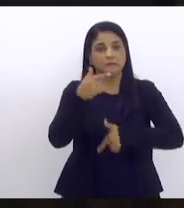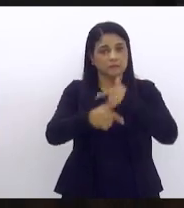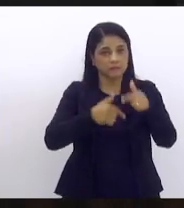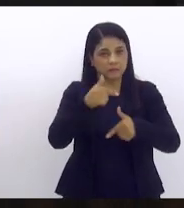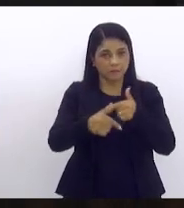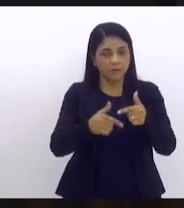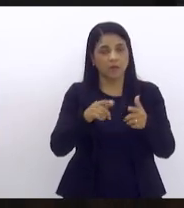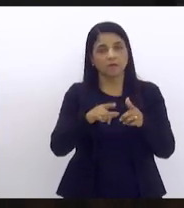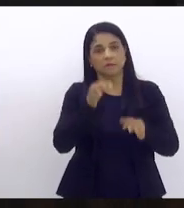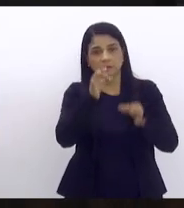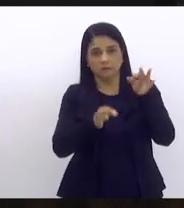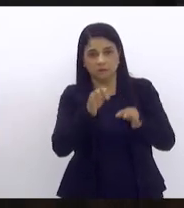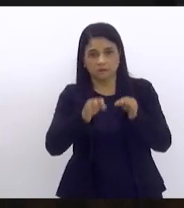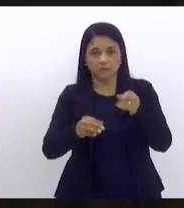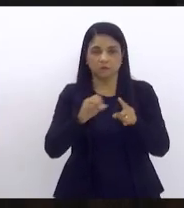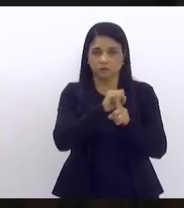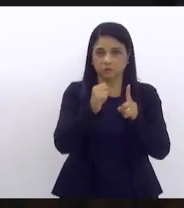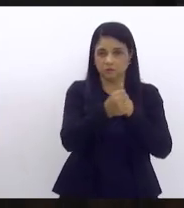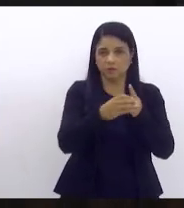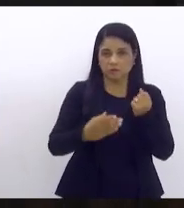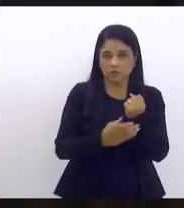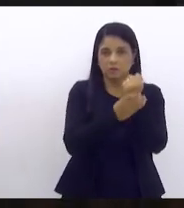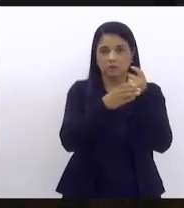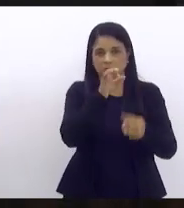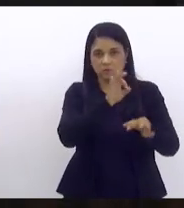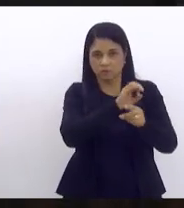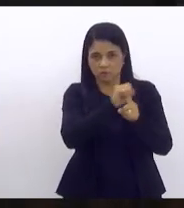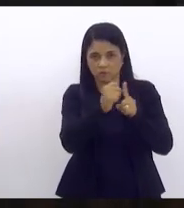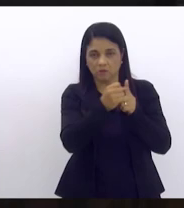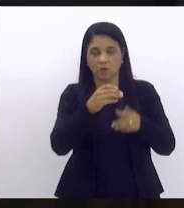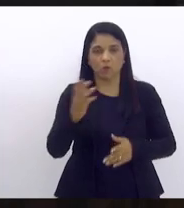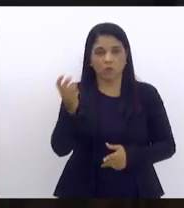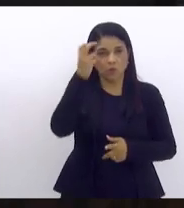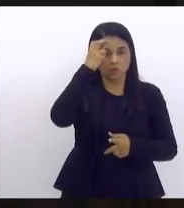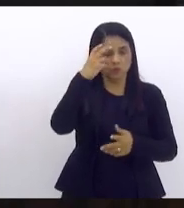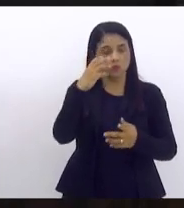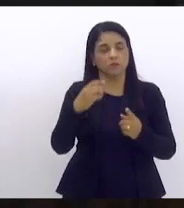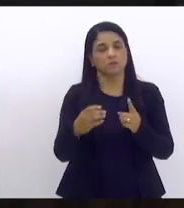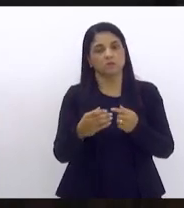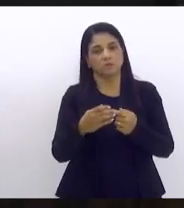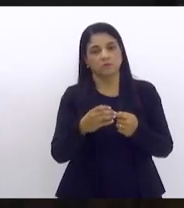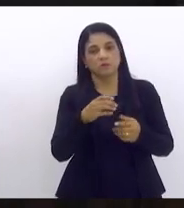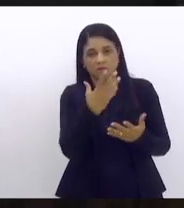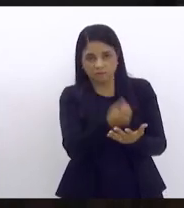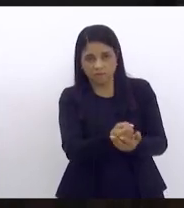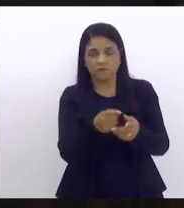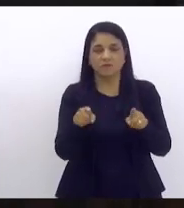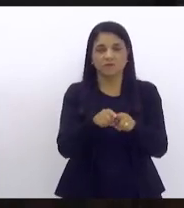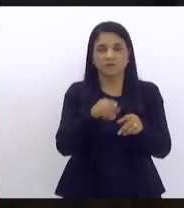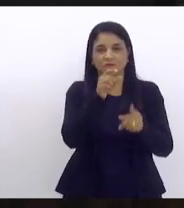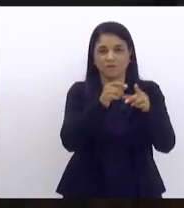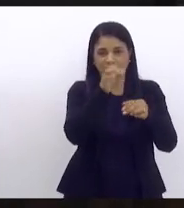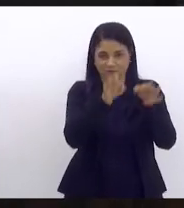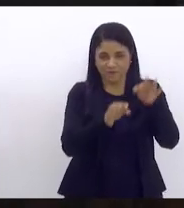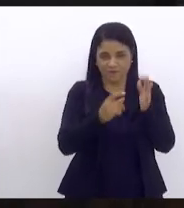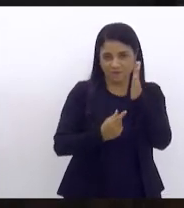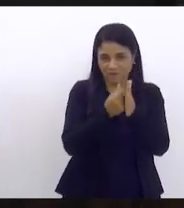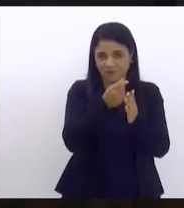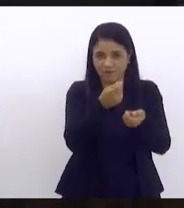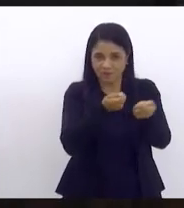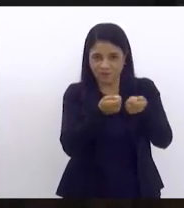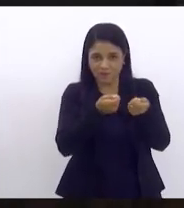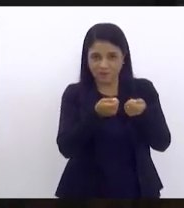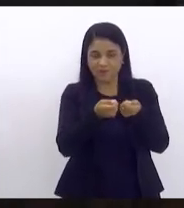trabalho, legislação social, seguridade social, favorável, de cultura, favorável, e de orçamento, finanças, fiscalização financeira e